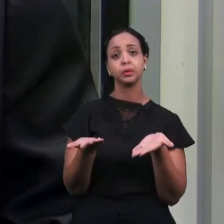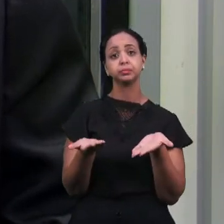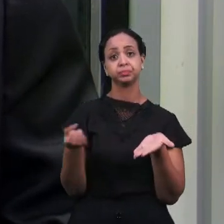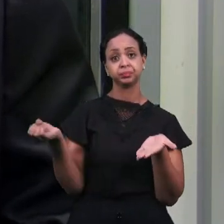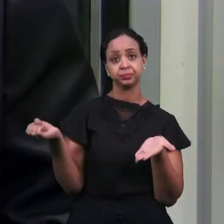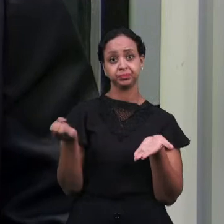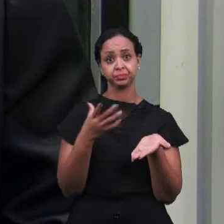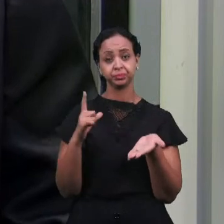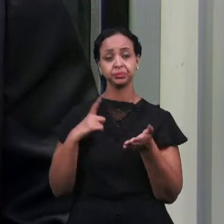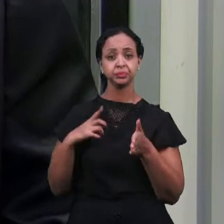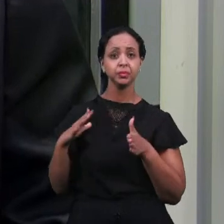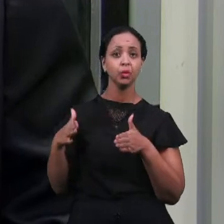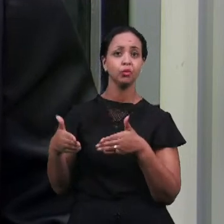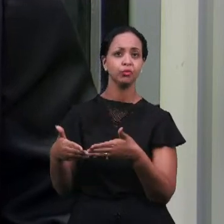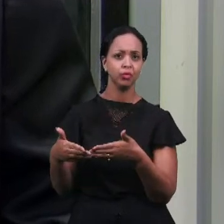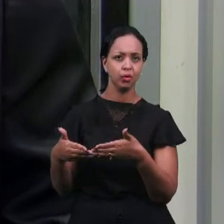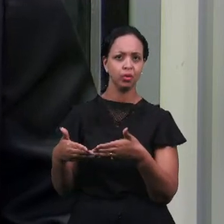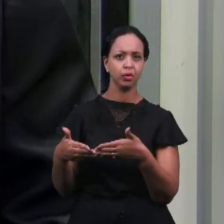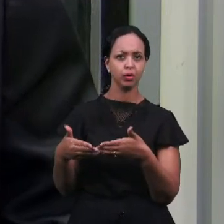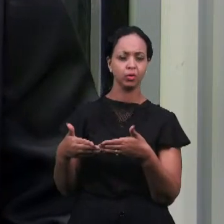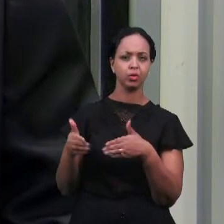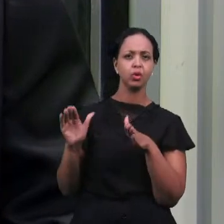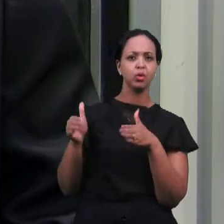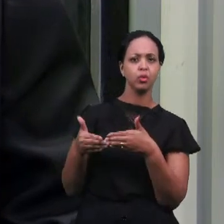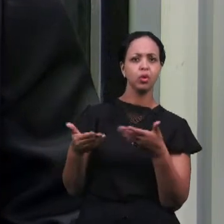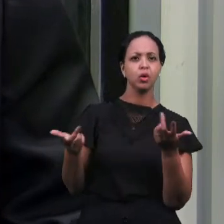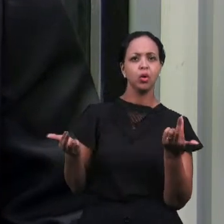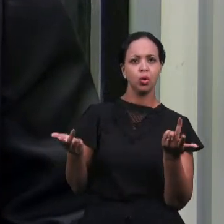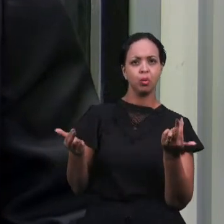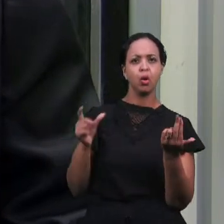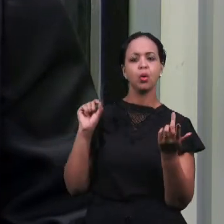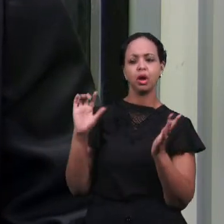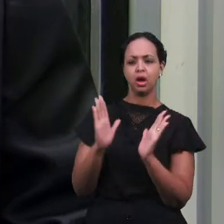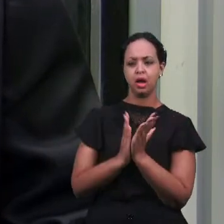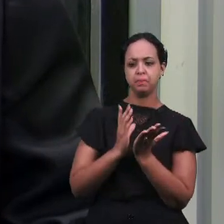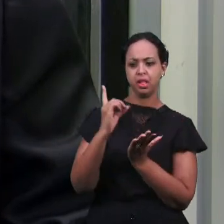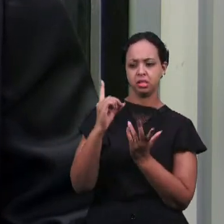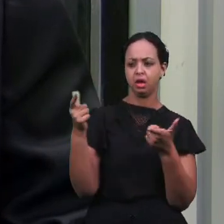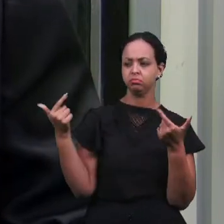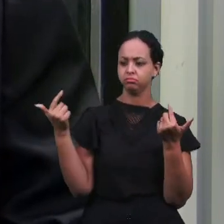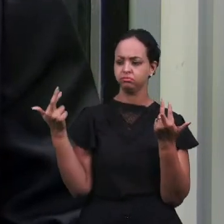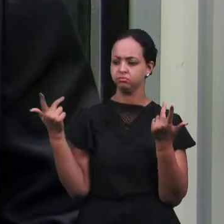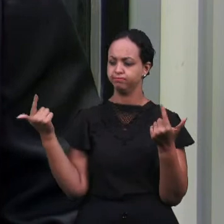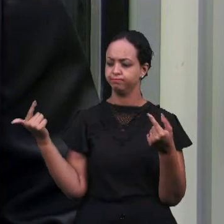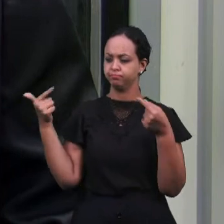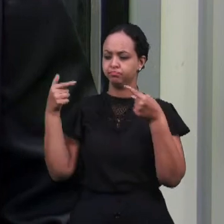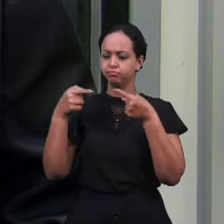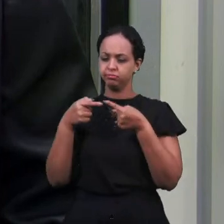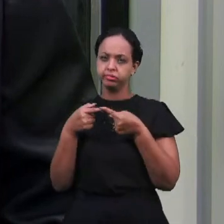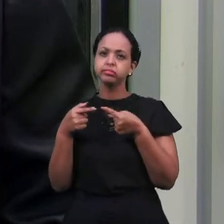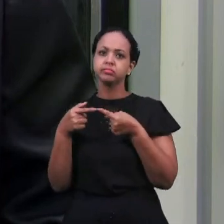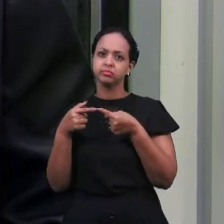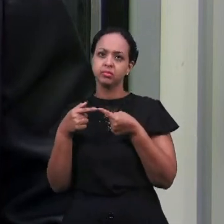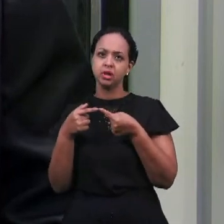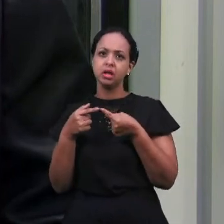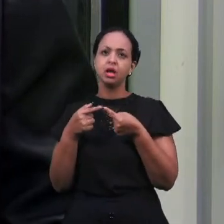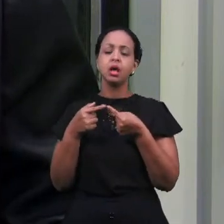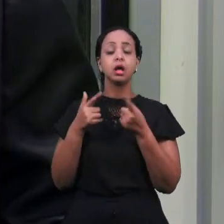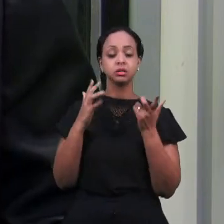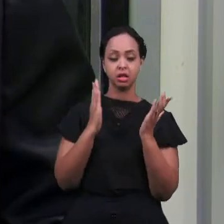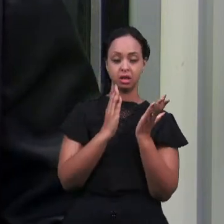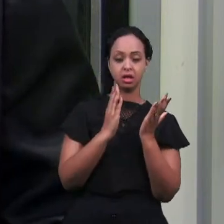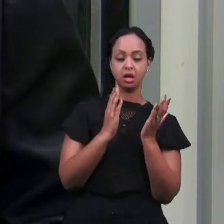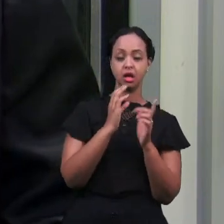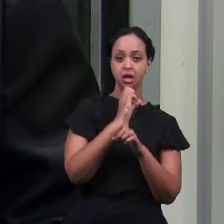trabalho voltado e sincronizado com a Escola Bíblica Dominical. Então, a Escola Bíblica Dominical,